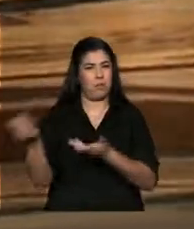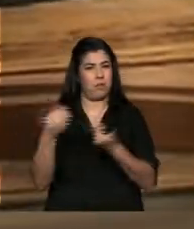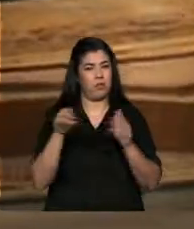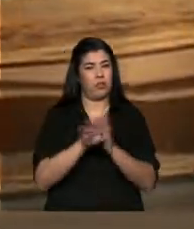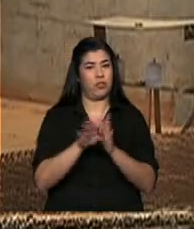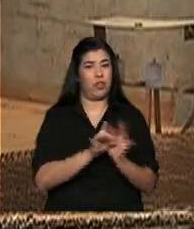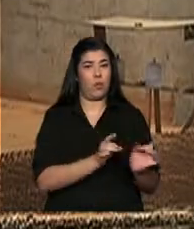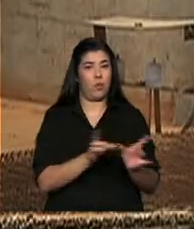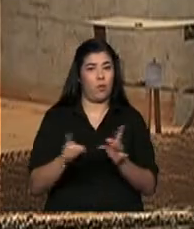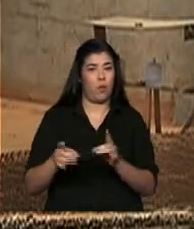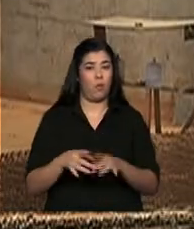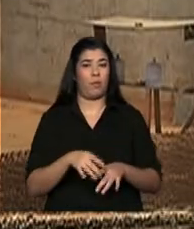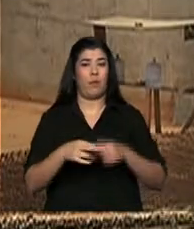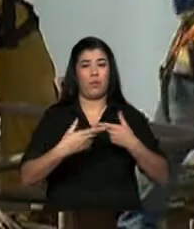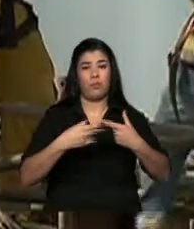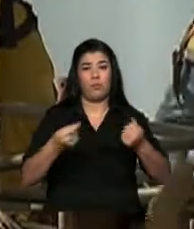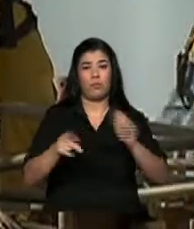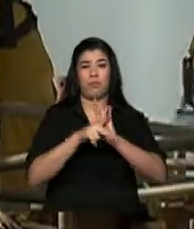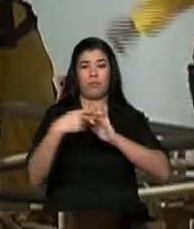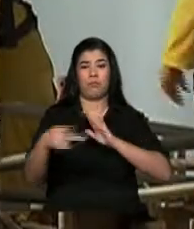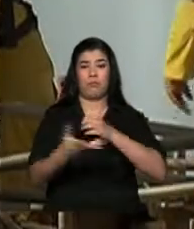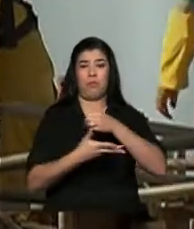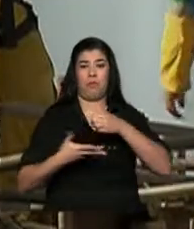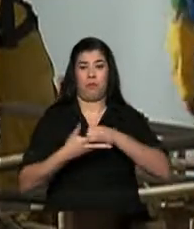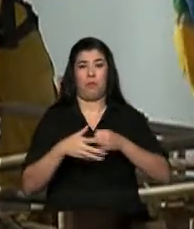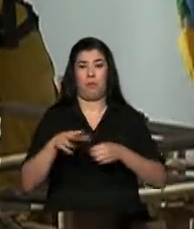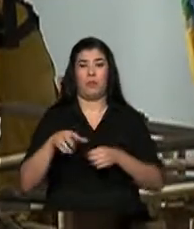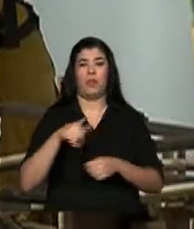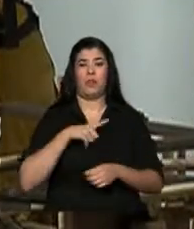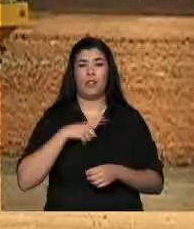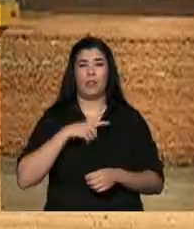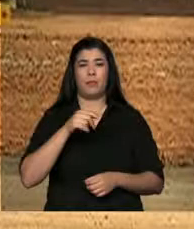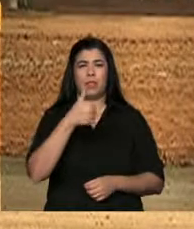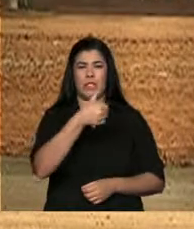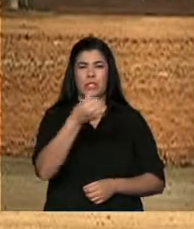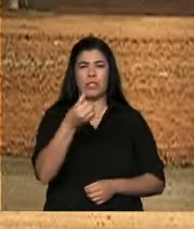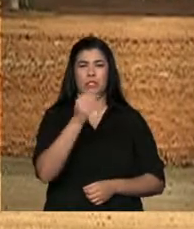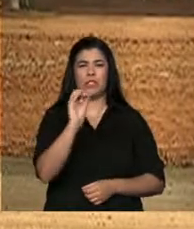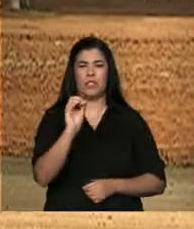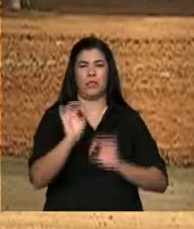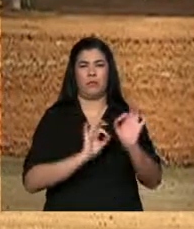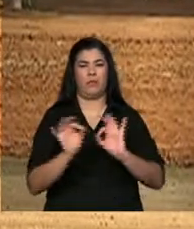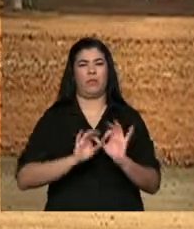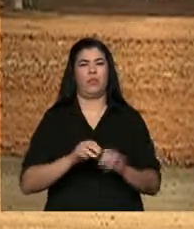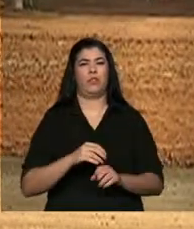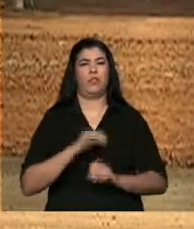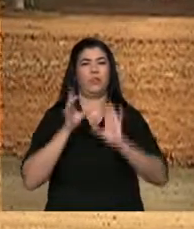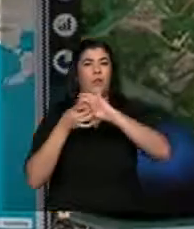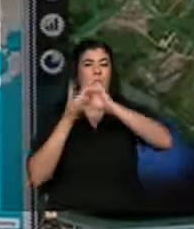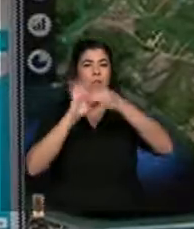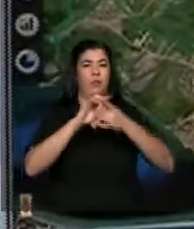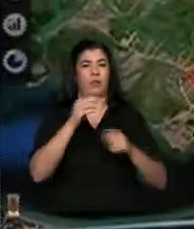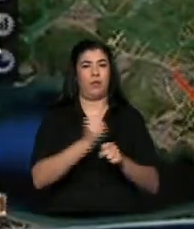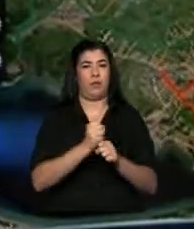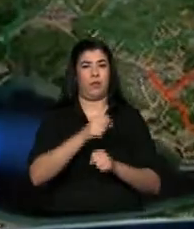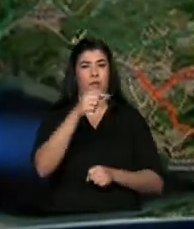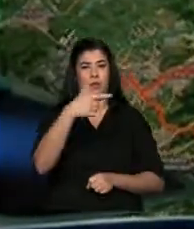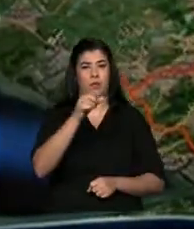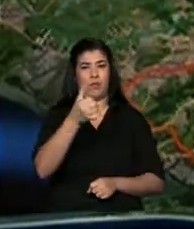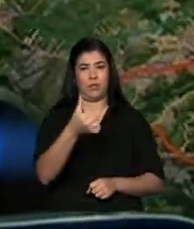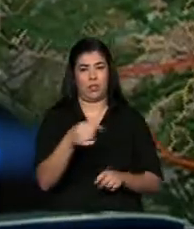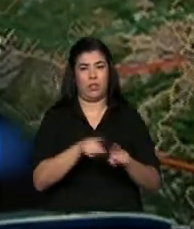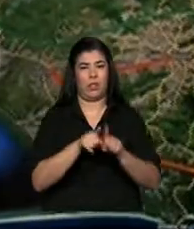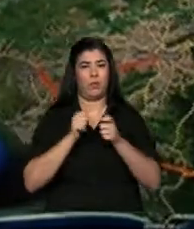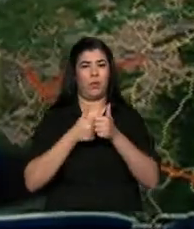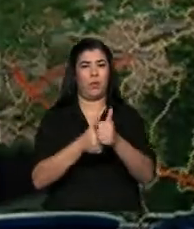transporte da região. Essa construção e cerca de mais 160 projetos para as Olimpíadas de 2016 estão sendo